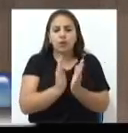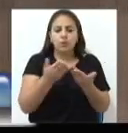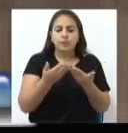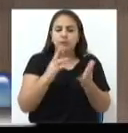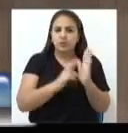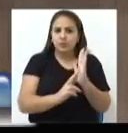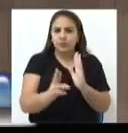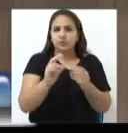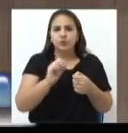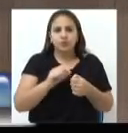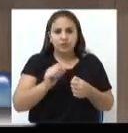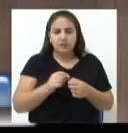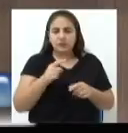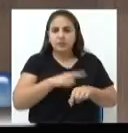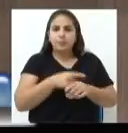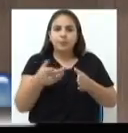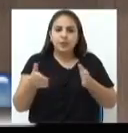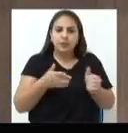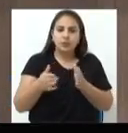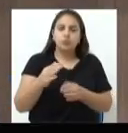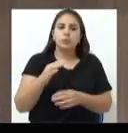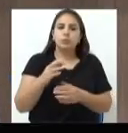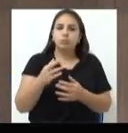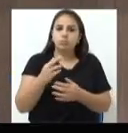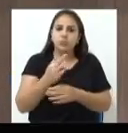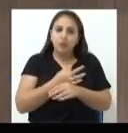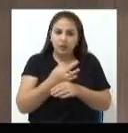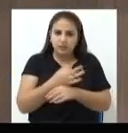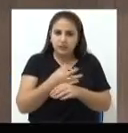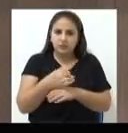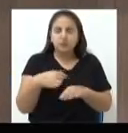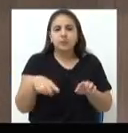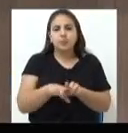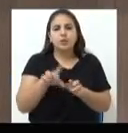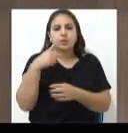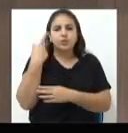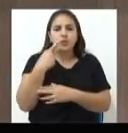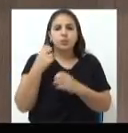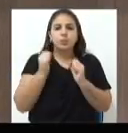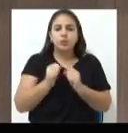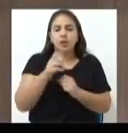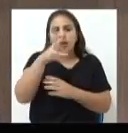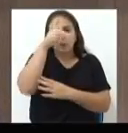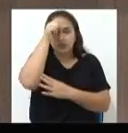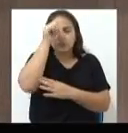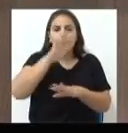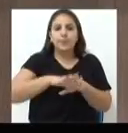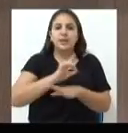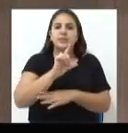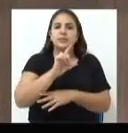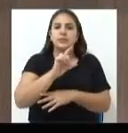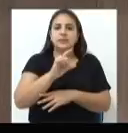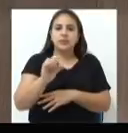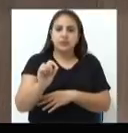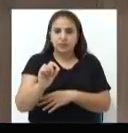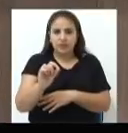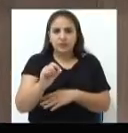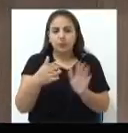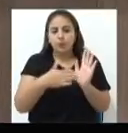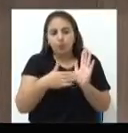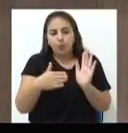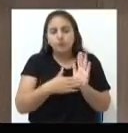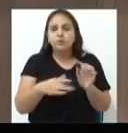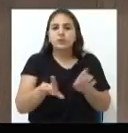produziu nesse período de recesso, onde os vereadores puderam analisar mais de 110 proposições que